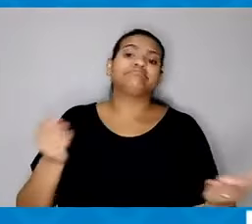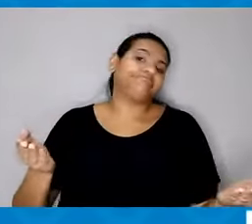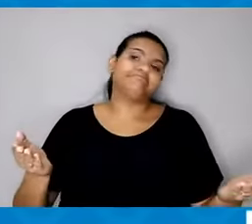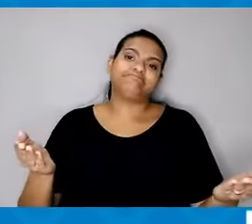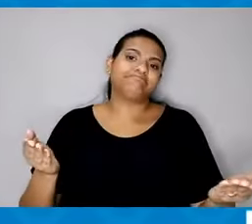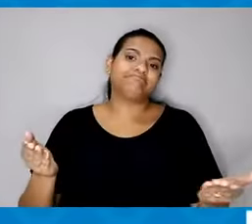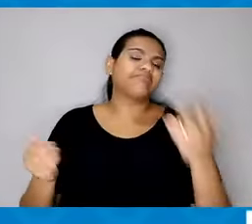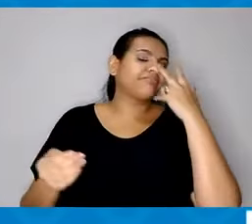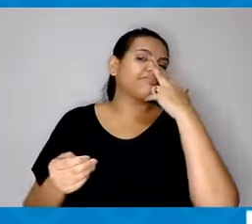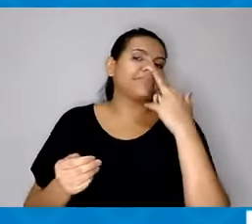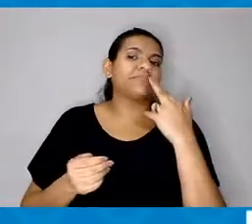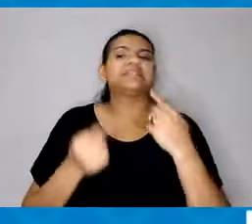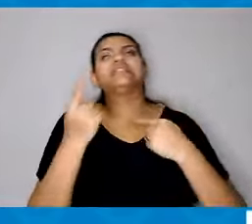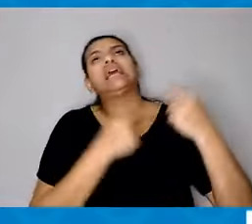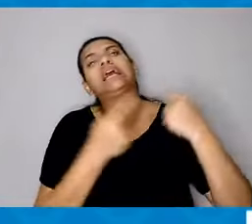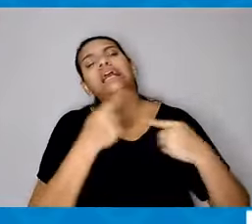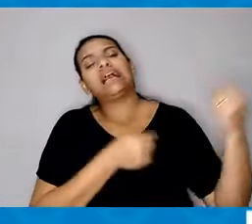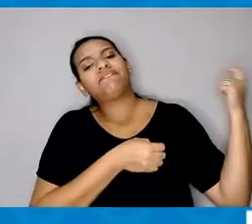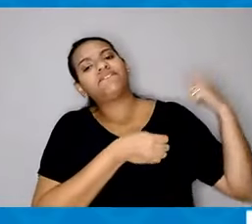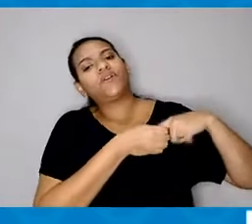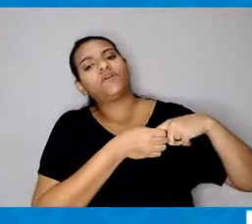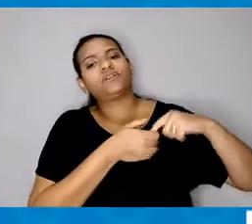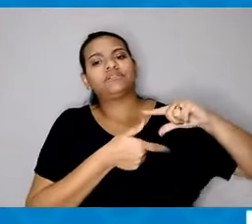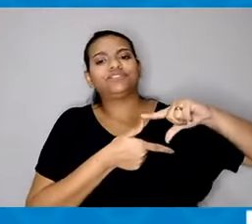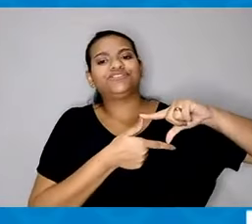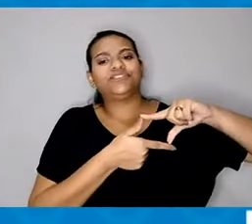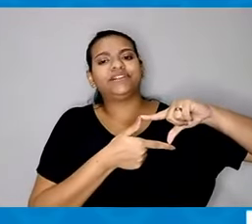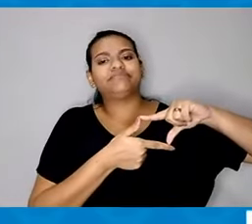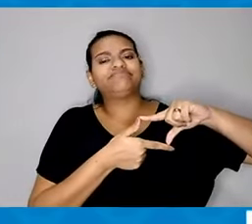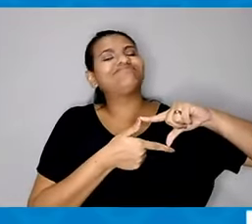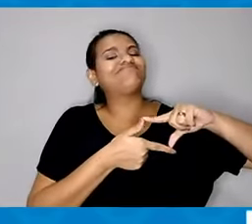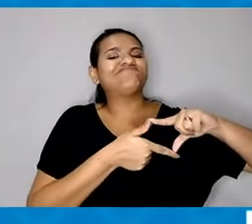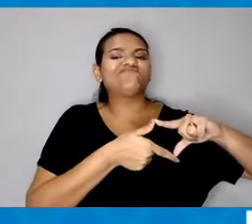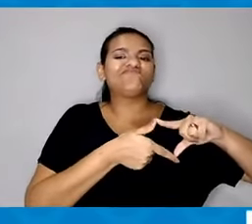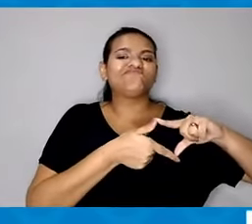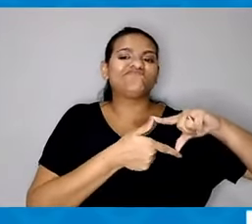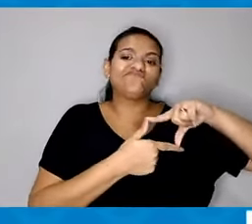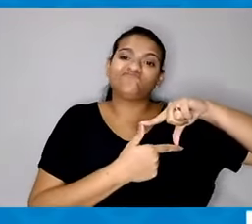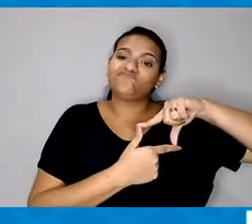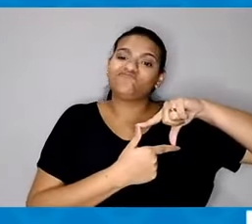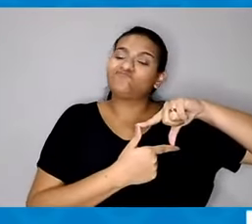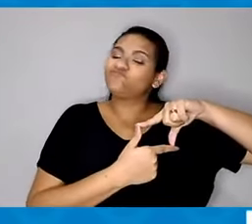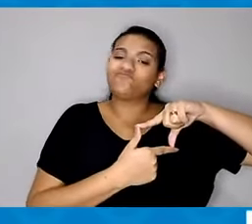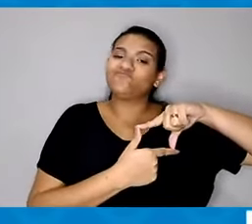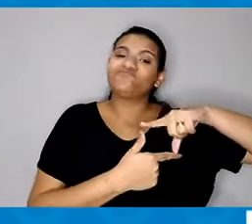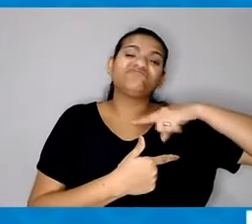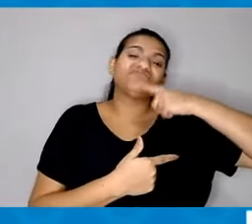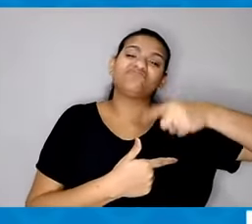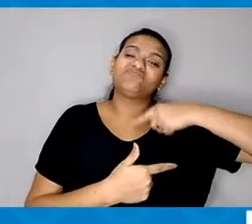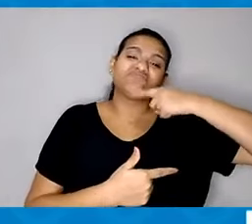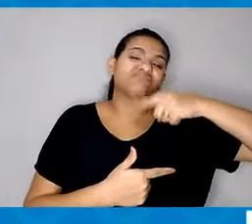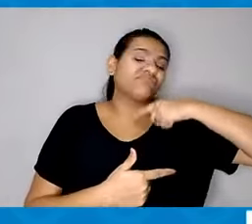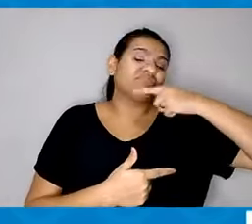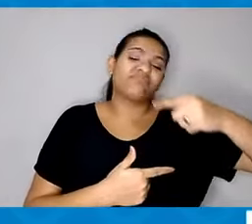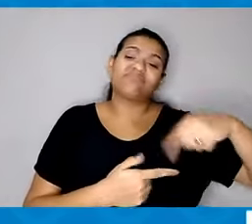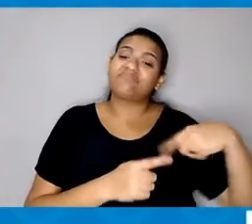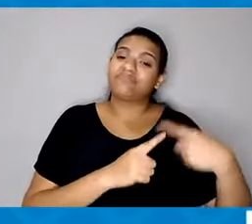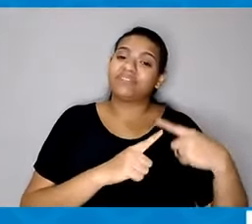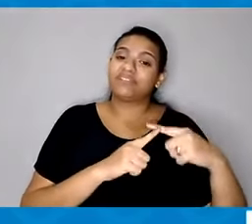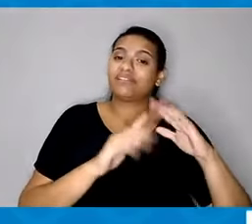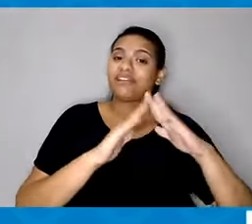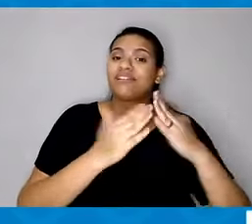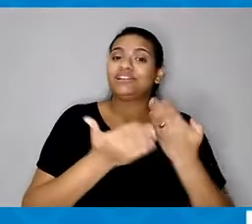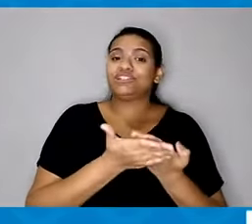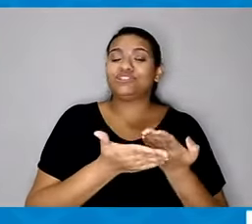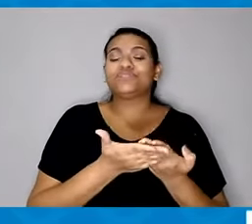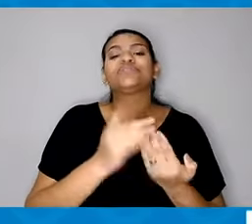arquitetura didática tradicional, que a gente já sabe que não está dando certo, a gente está perdendo crianças e jovens para